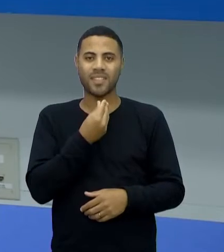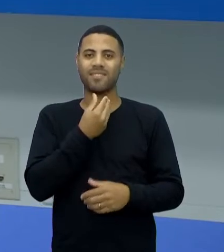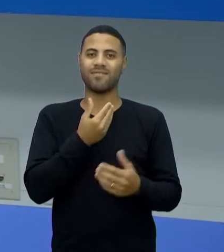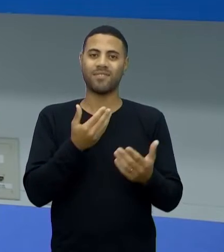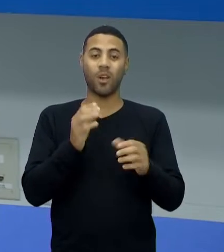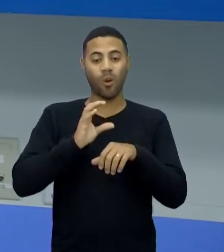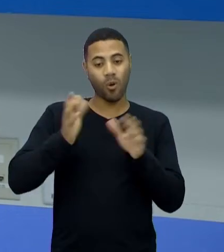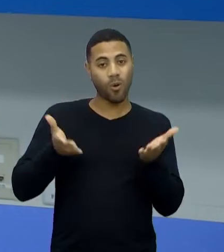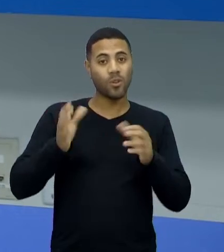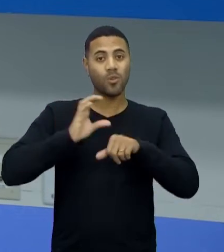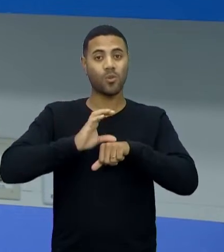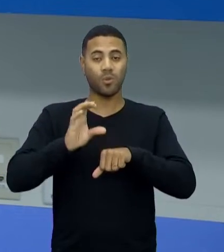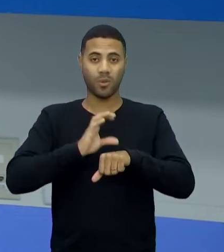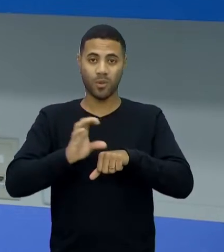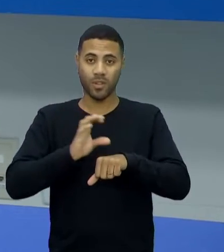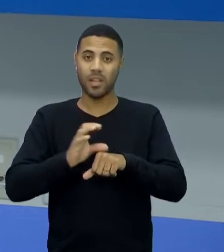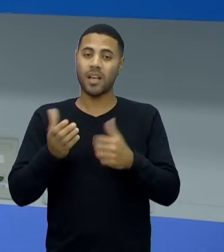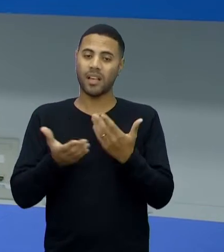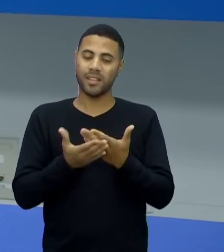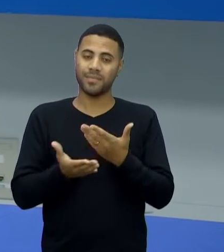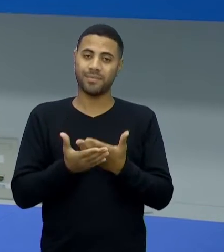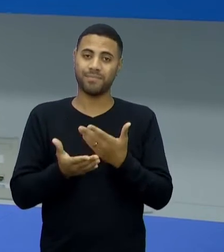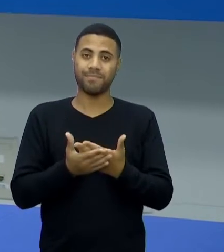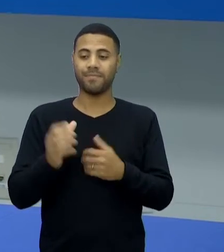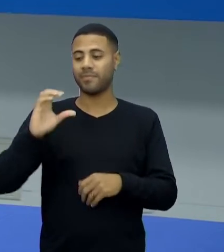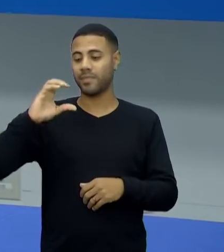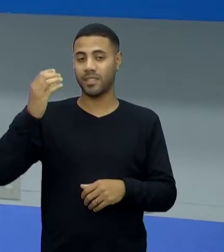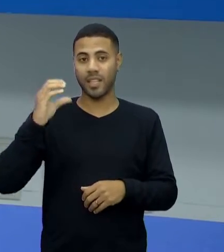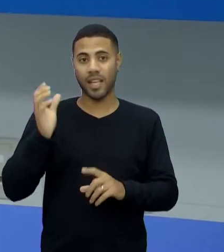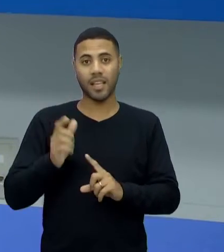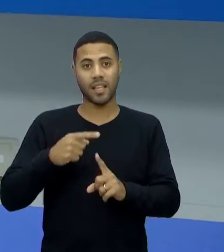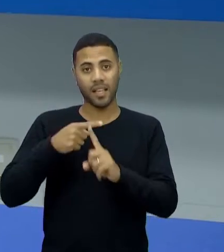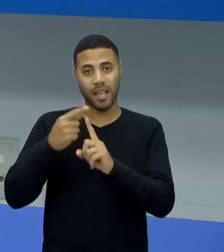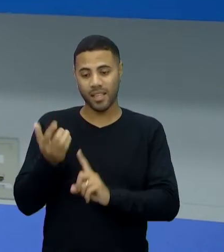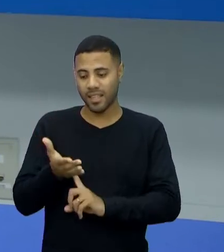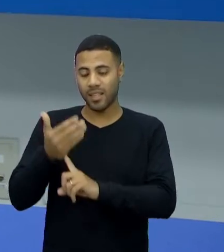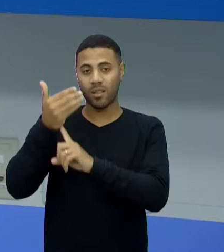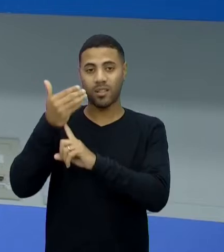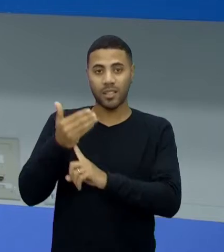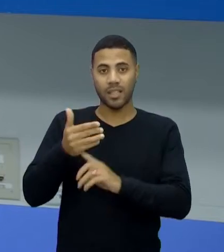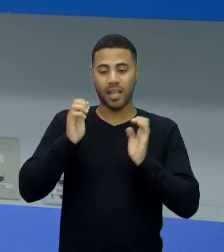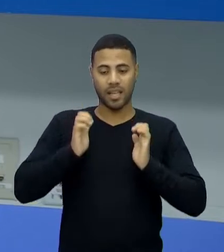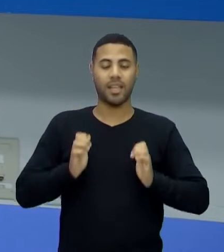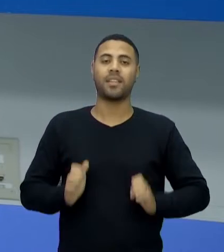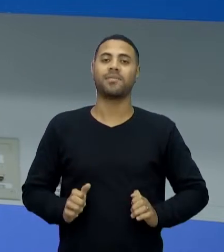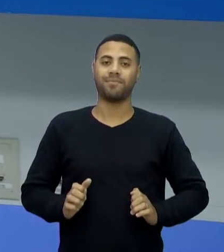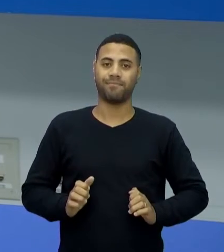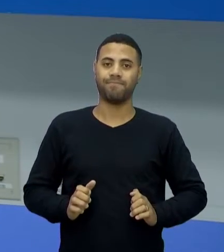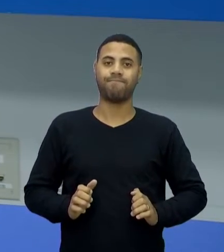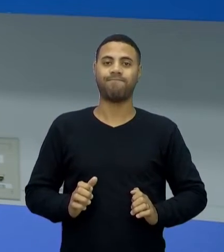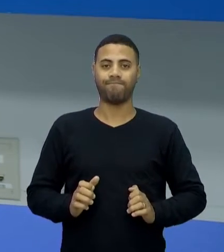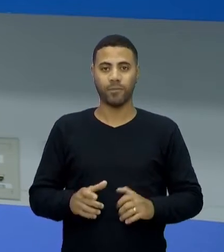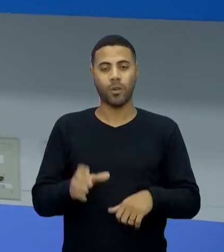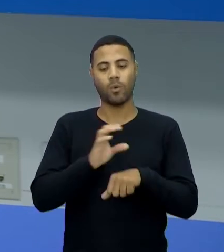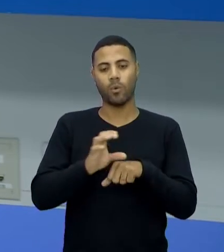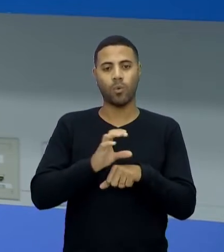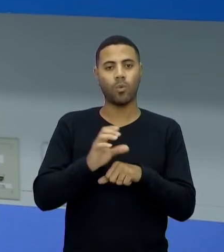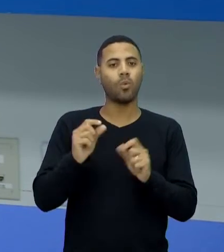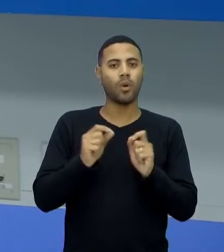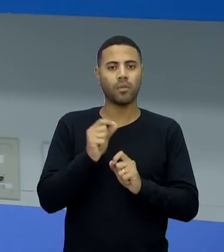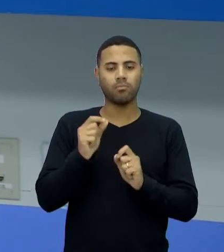curso né a nossa aula do curso tecnologia e ética esse curso esse